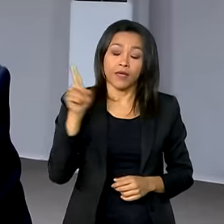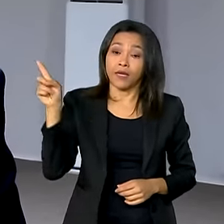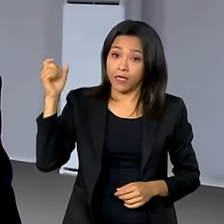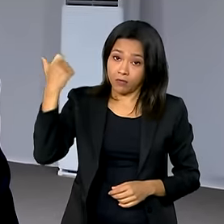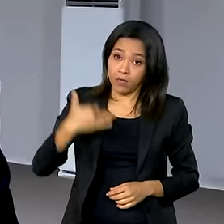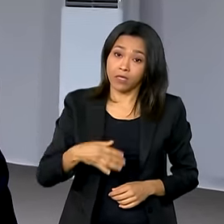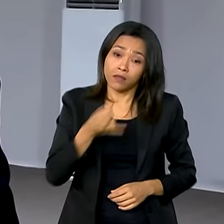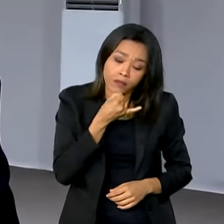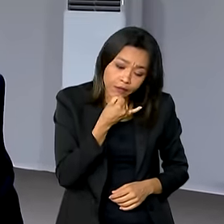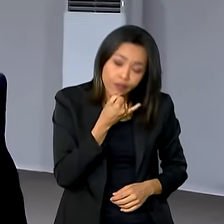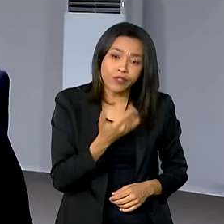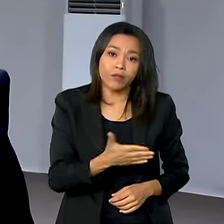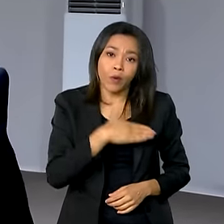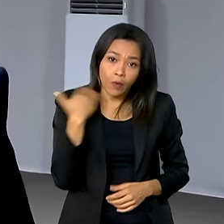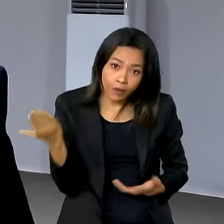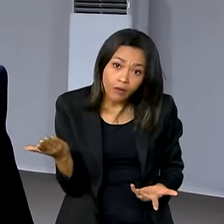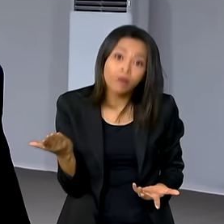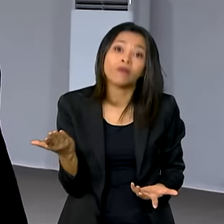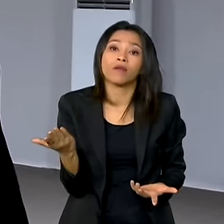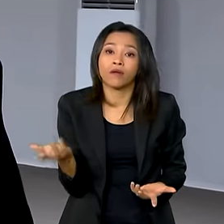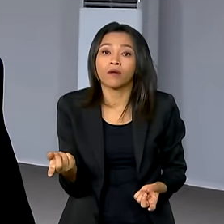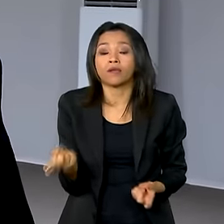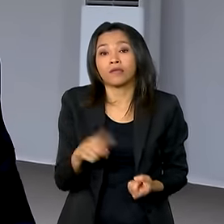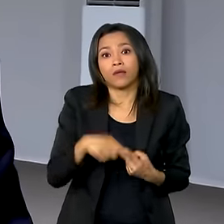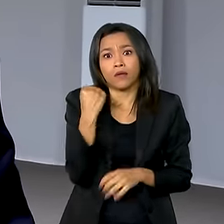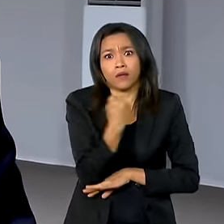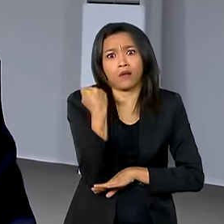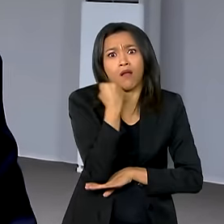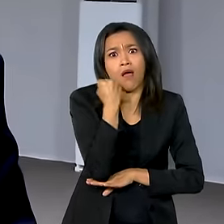perda de vida e grave por ser